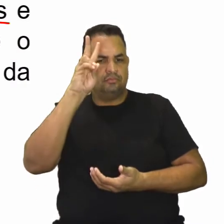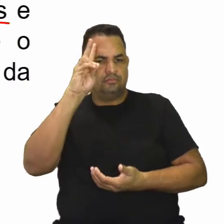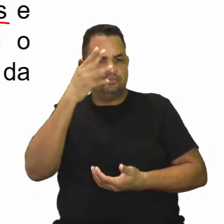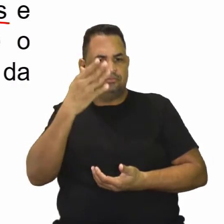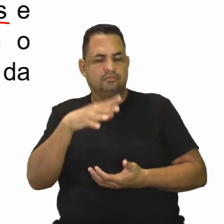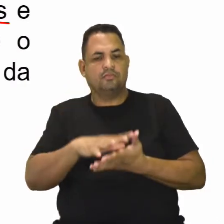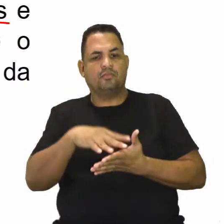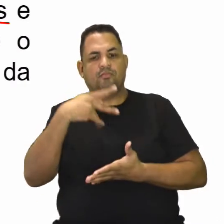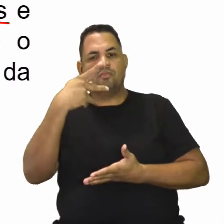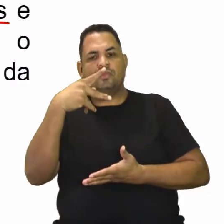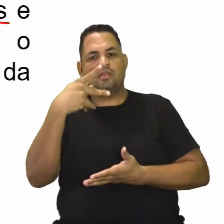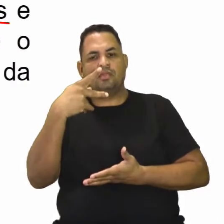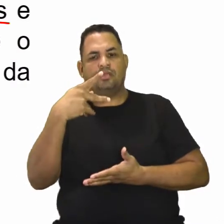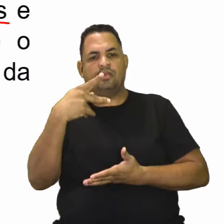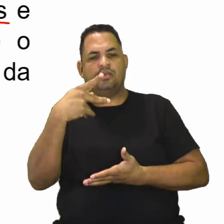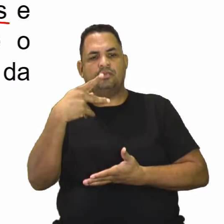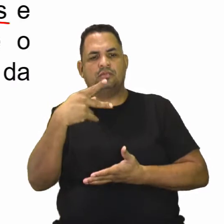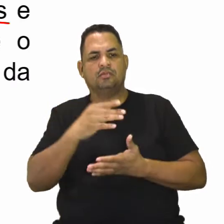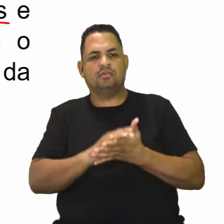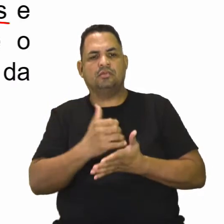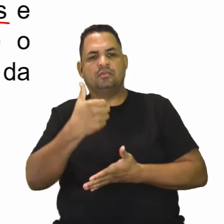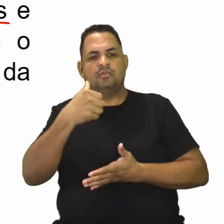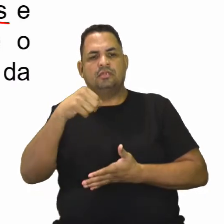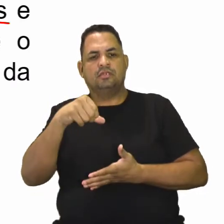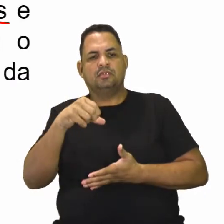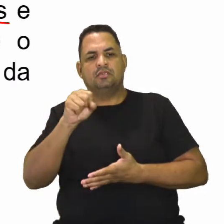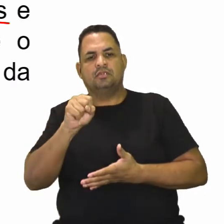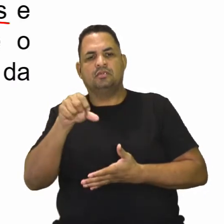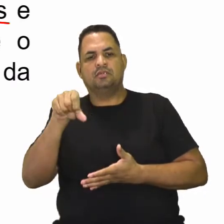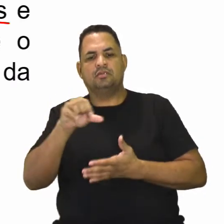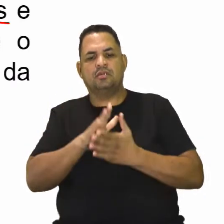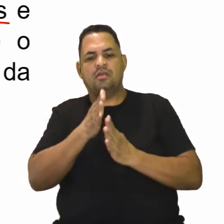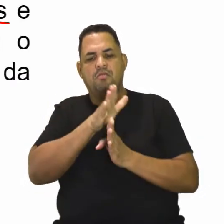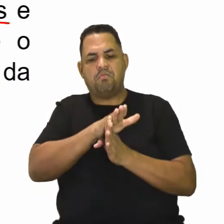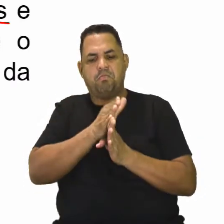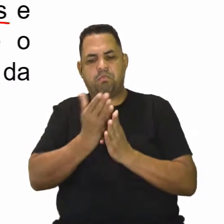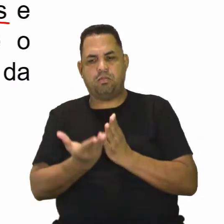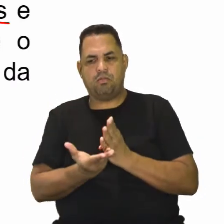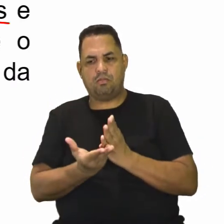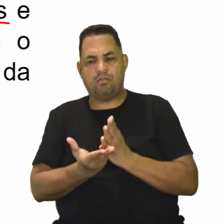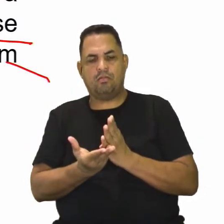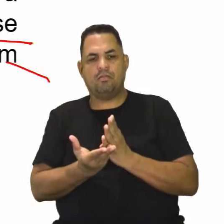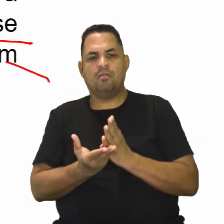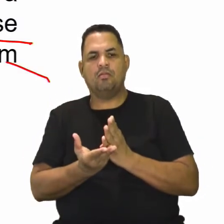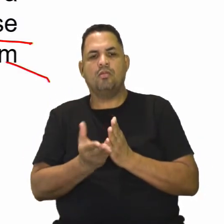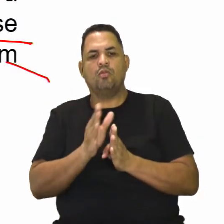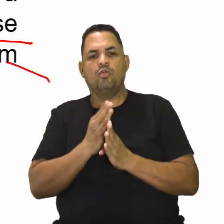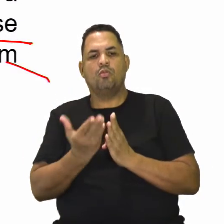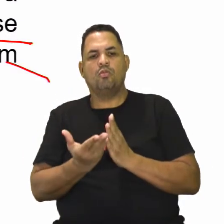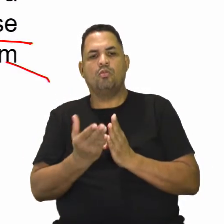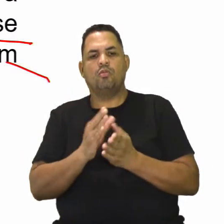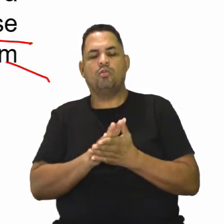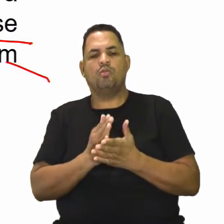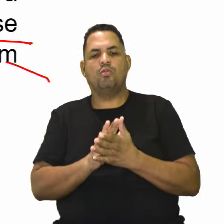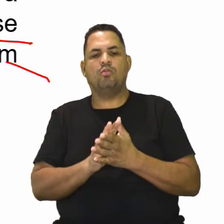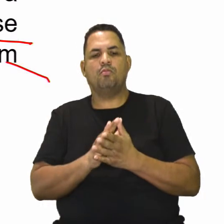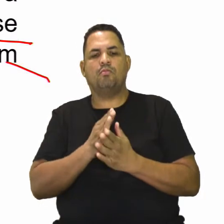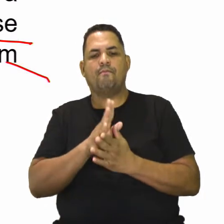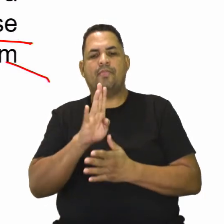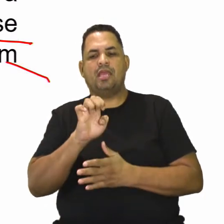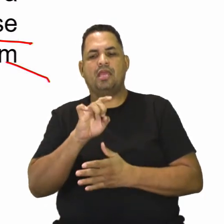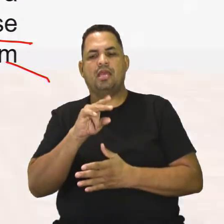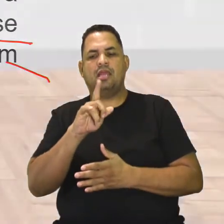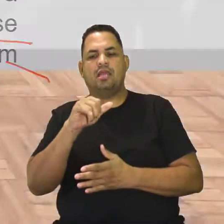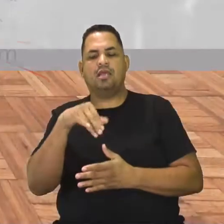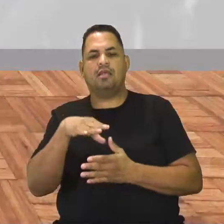ainda agora para vocês que em 1989 a queda do Muro de Berlim? Pois é, a queda do Muro de